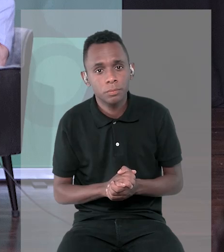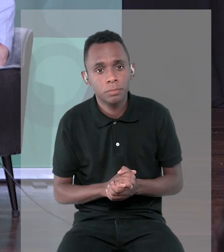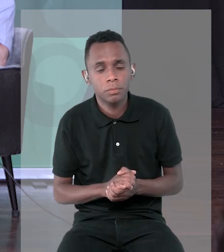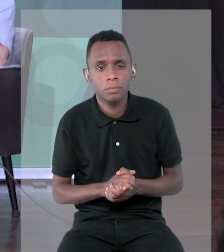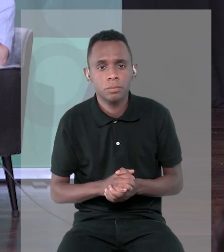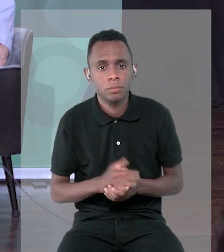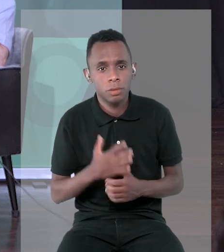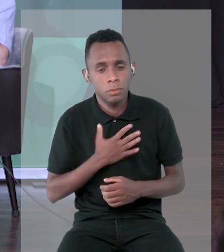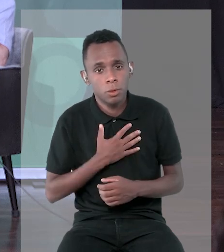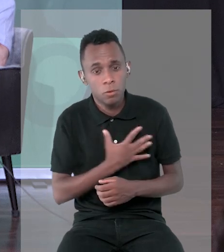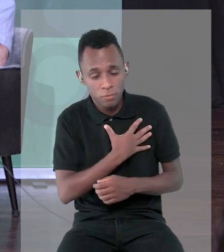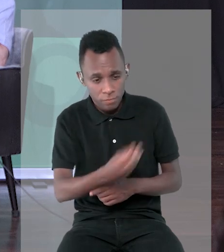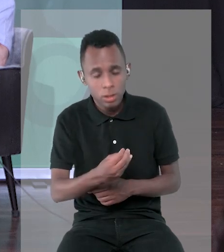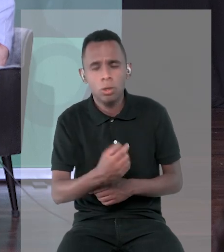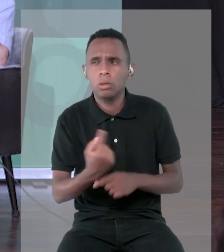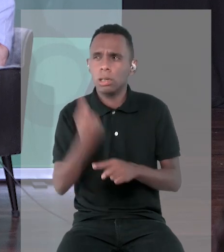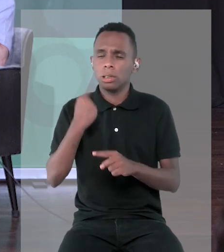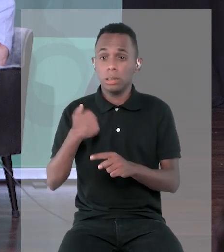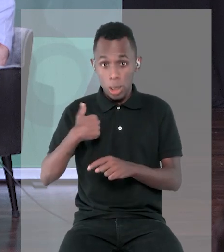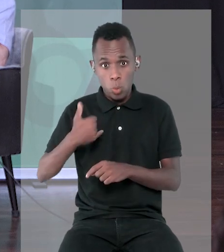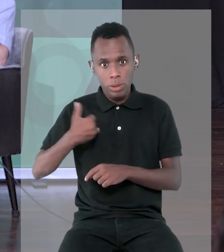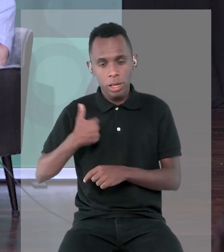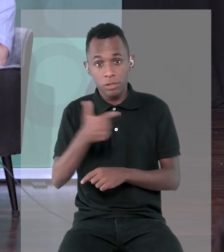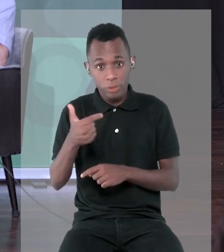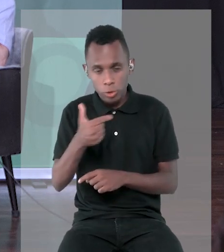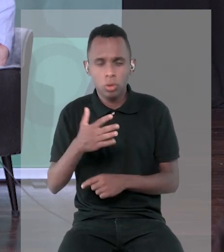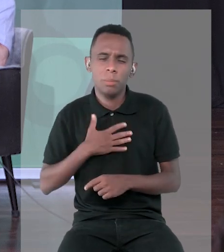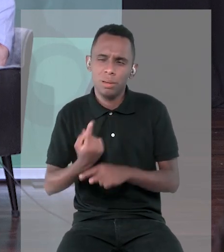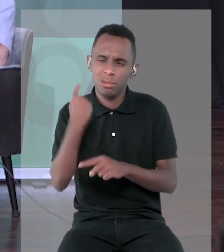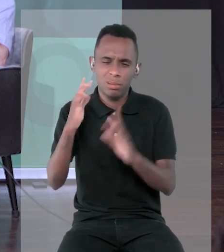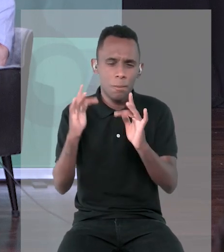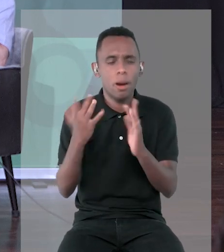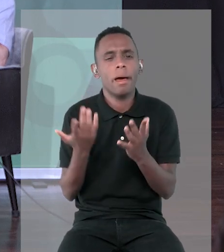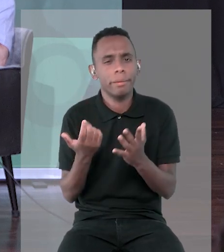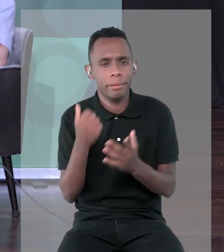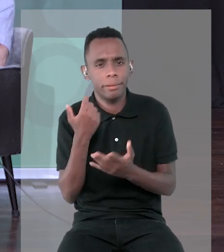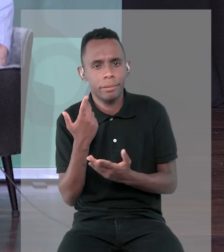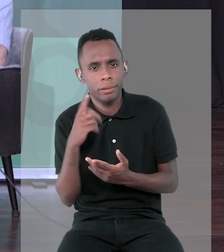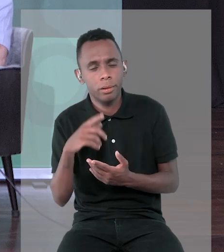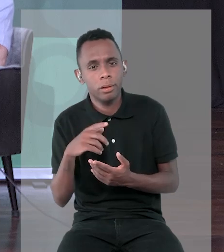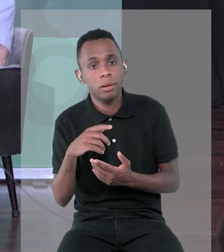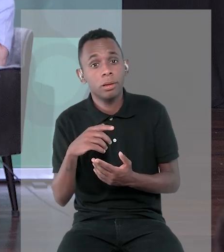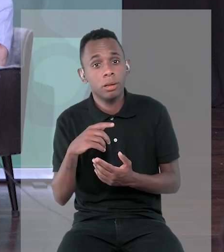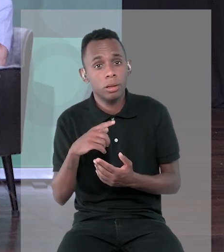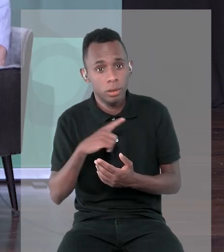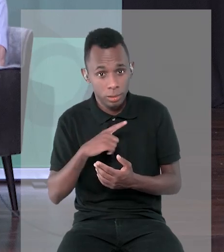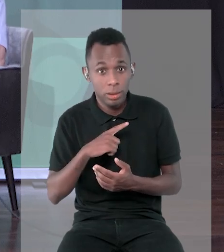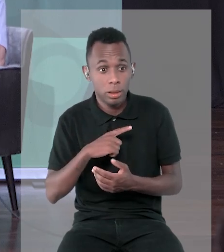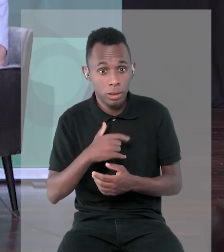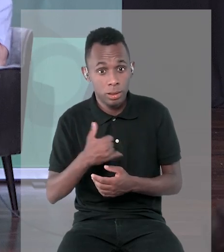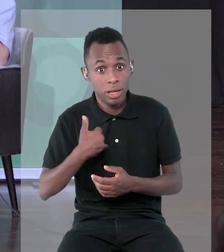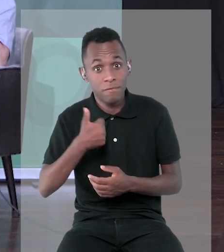Eu tive um filho com 22 anos, quando a minha namorada da época, né, minha esposa... Hoje tem 27, né? Hoje ele